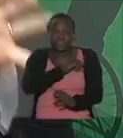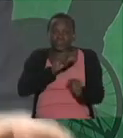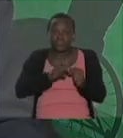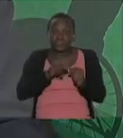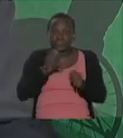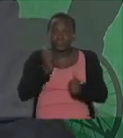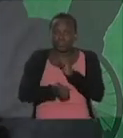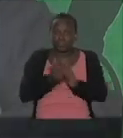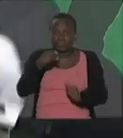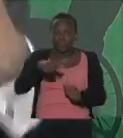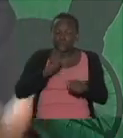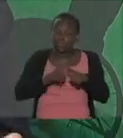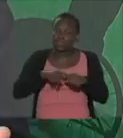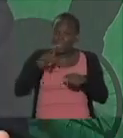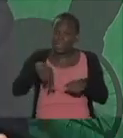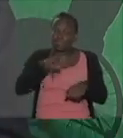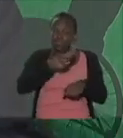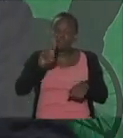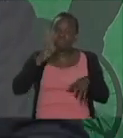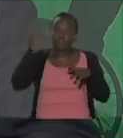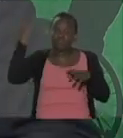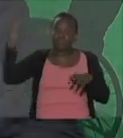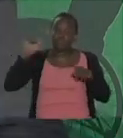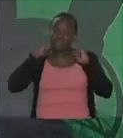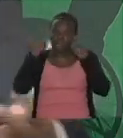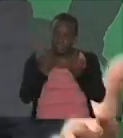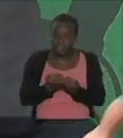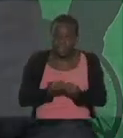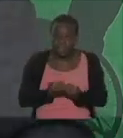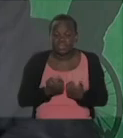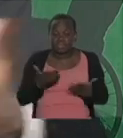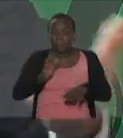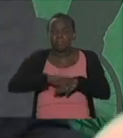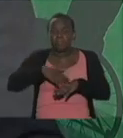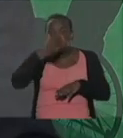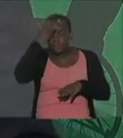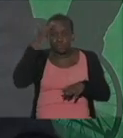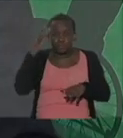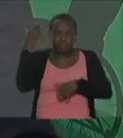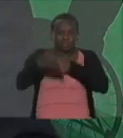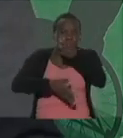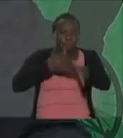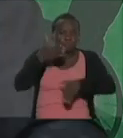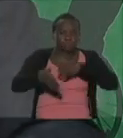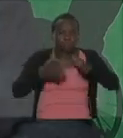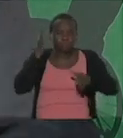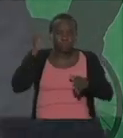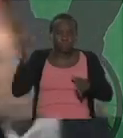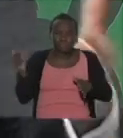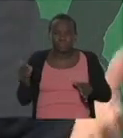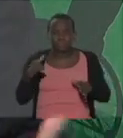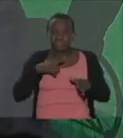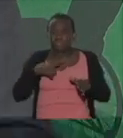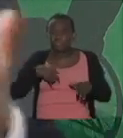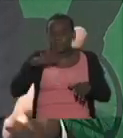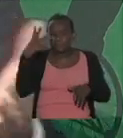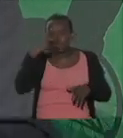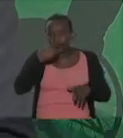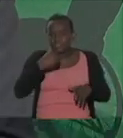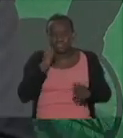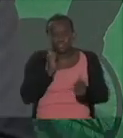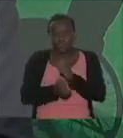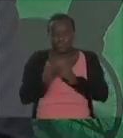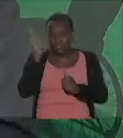Janeiro foi no de futebol porque é o Maracanã e o estádio que recebeu os maiores atletas do futebol mundial e que tem as páginas mais